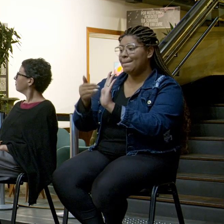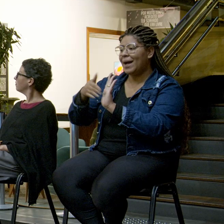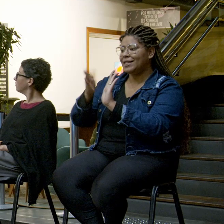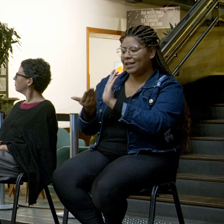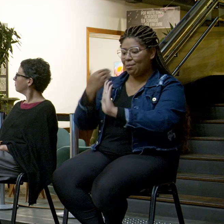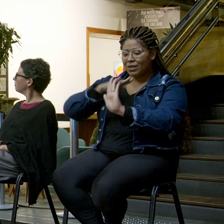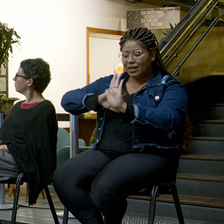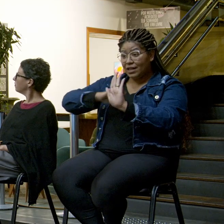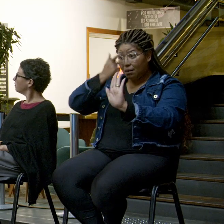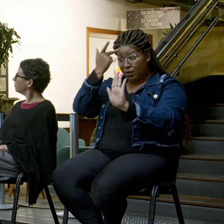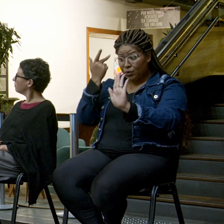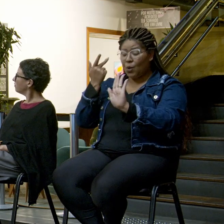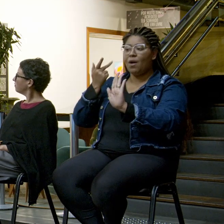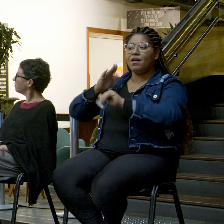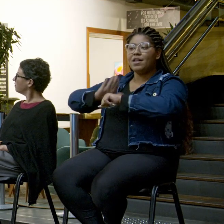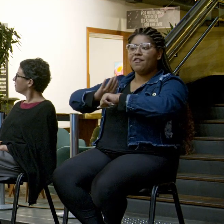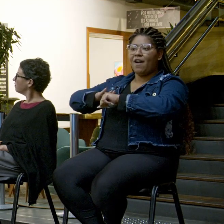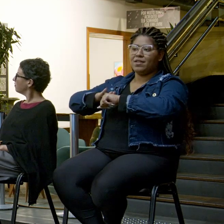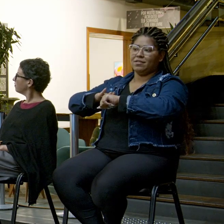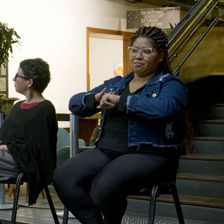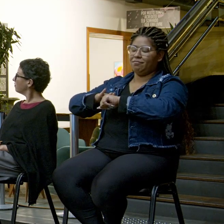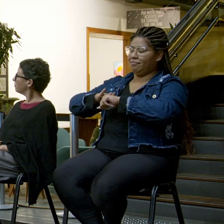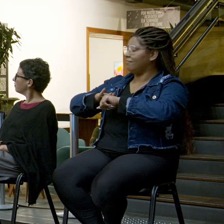faz, né? Acho que é uma